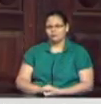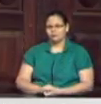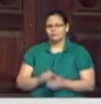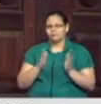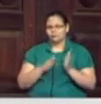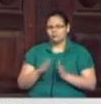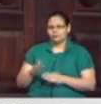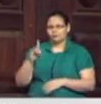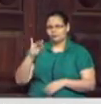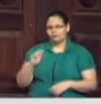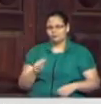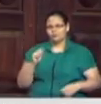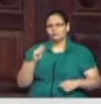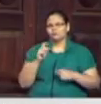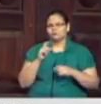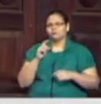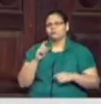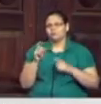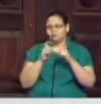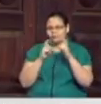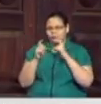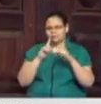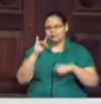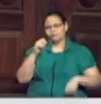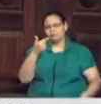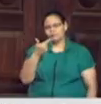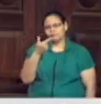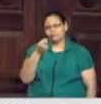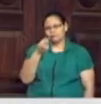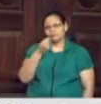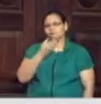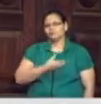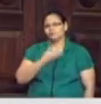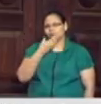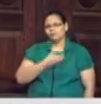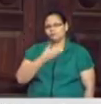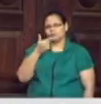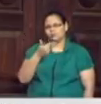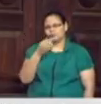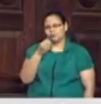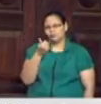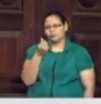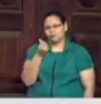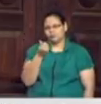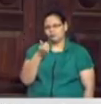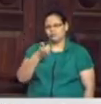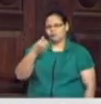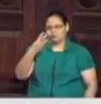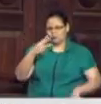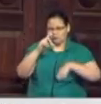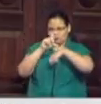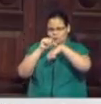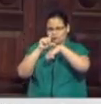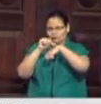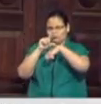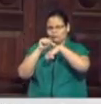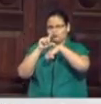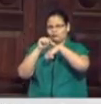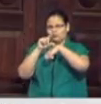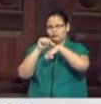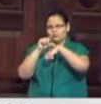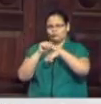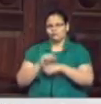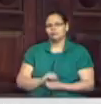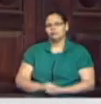ordem do dia, sessão extraordinária do dia 20 de dezembro de 2016, 13 horas.